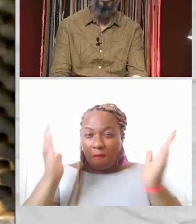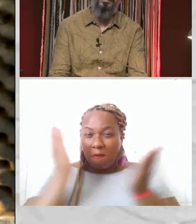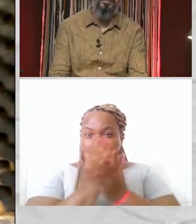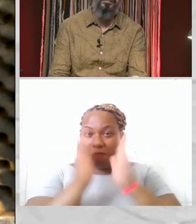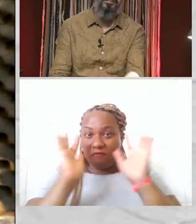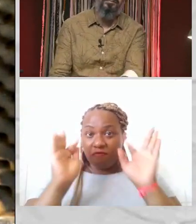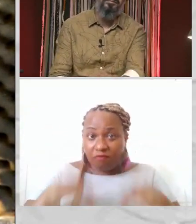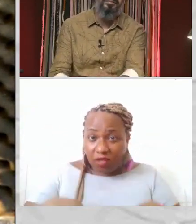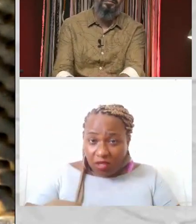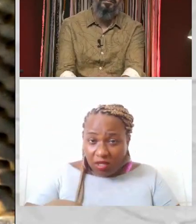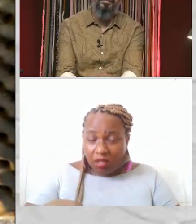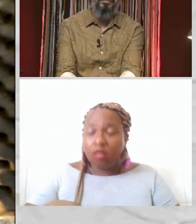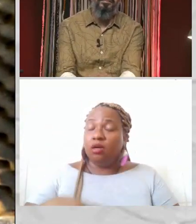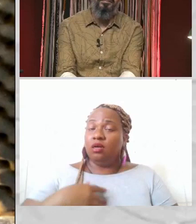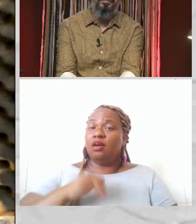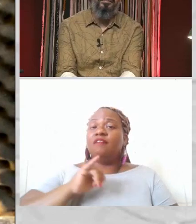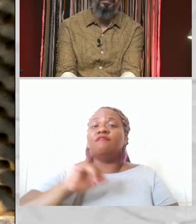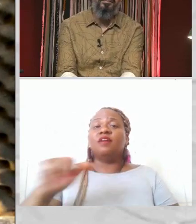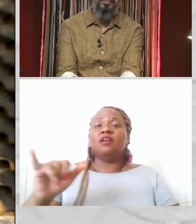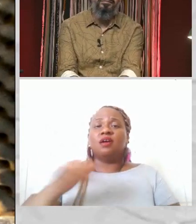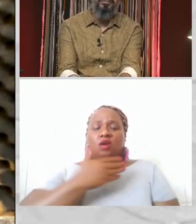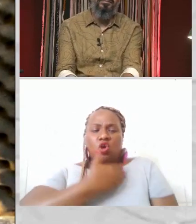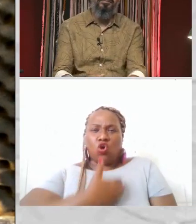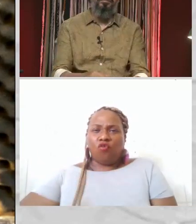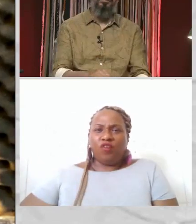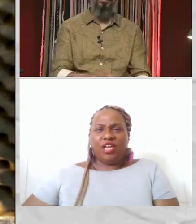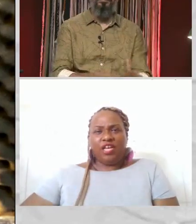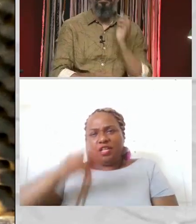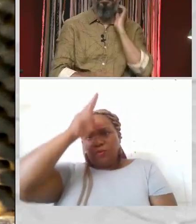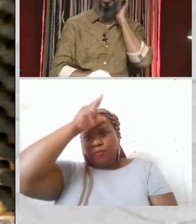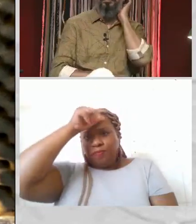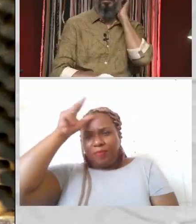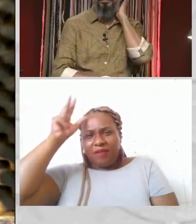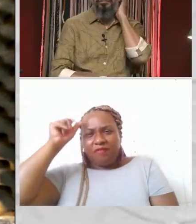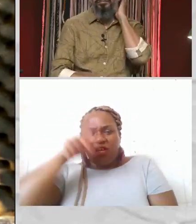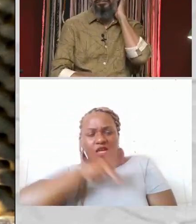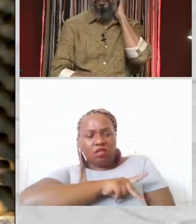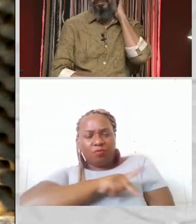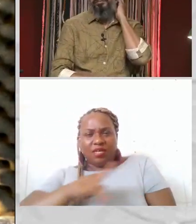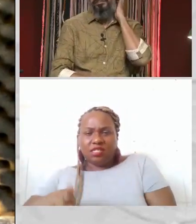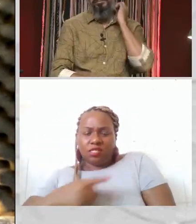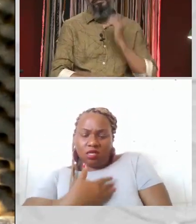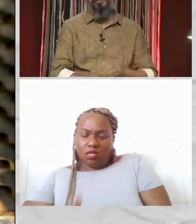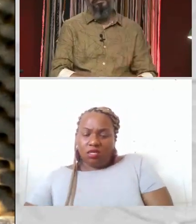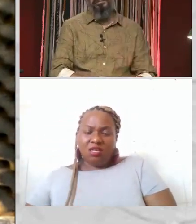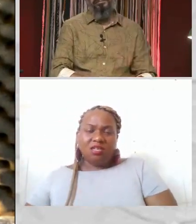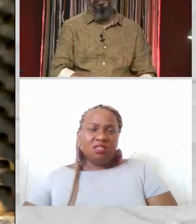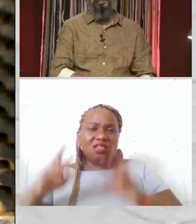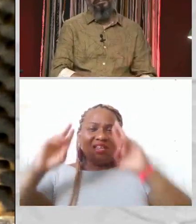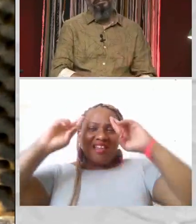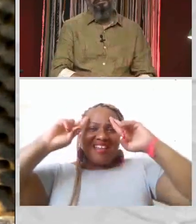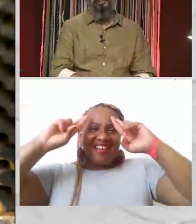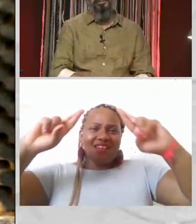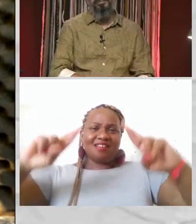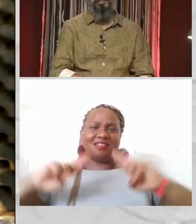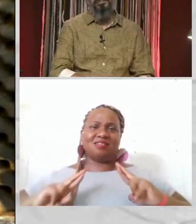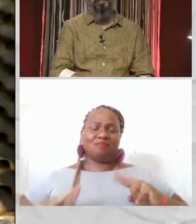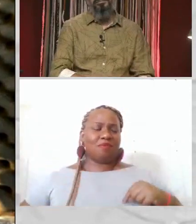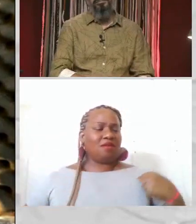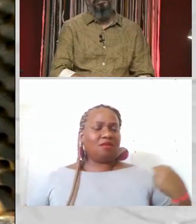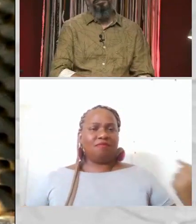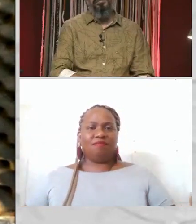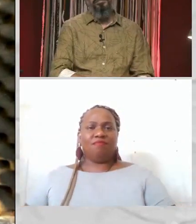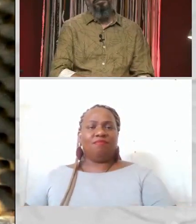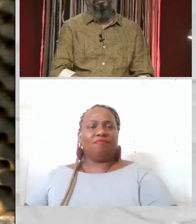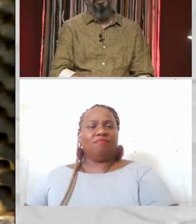nossos governantes cada vez mais nos respeitem. Porque a gente é